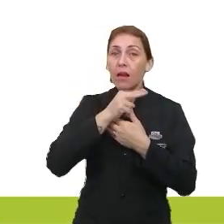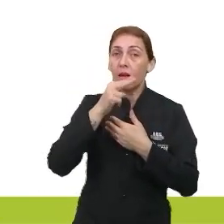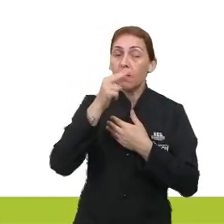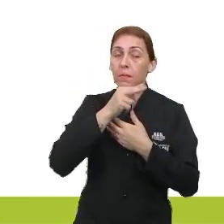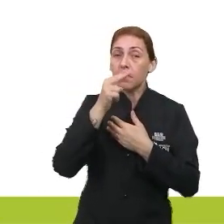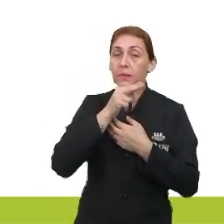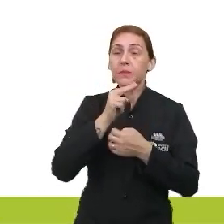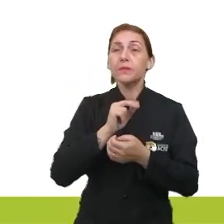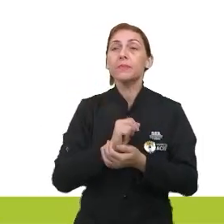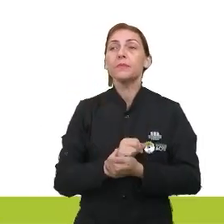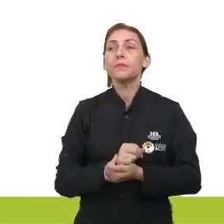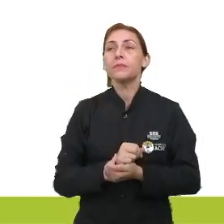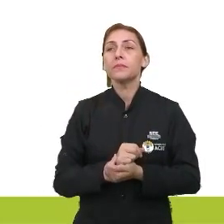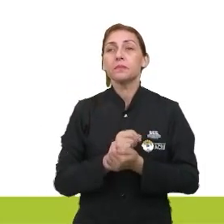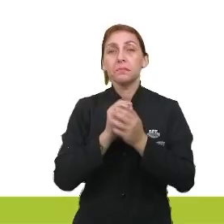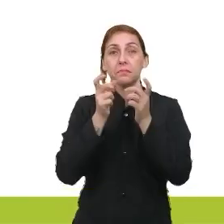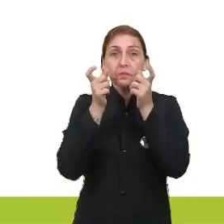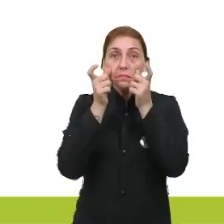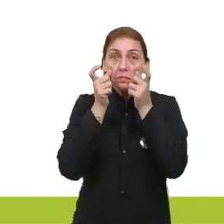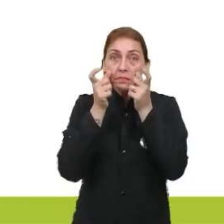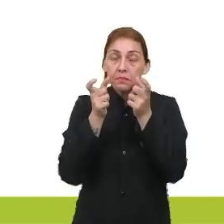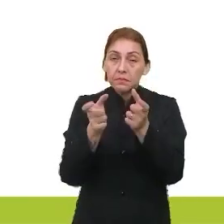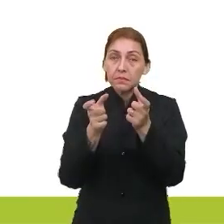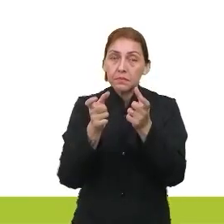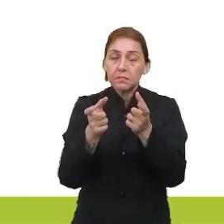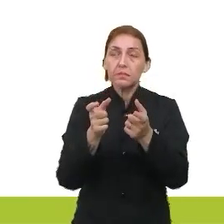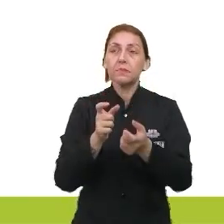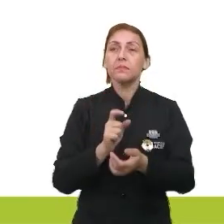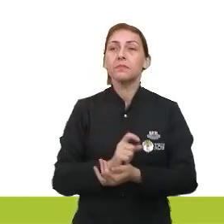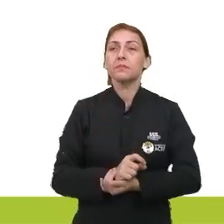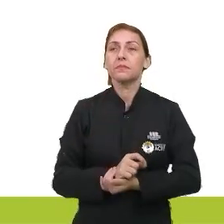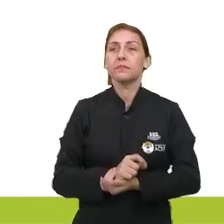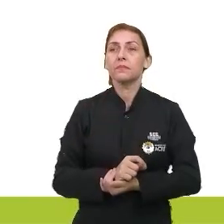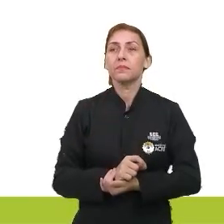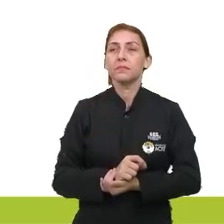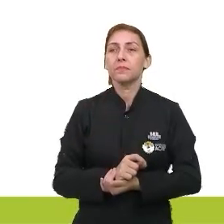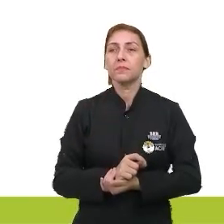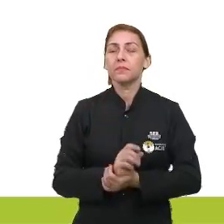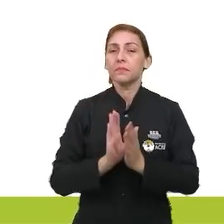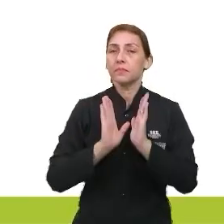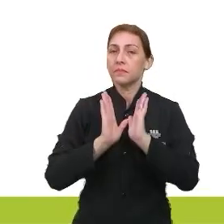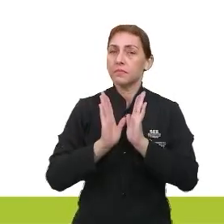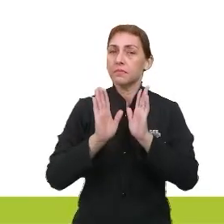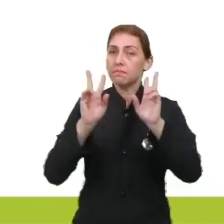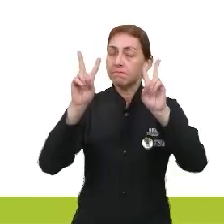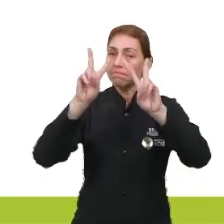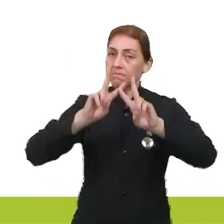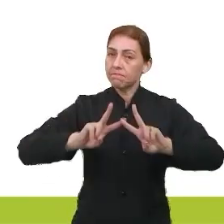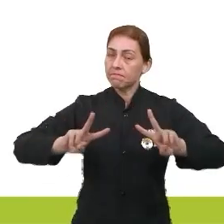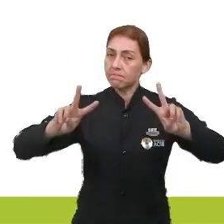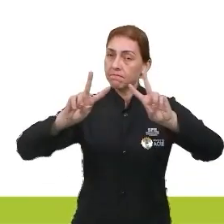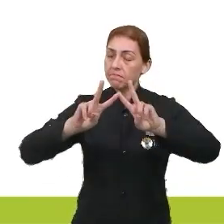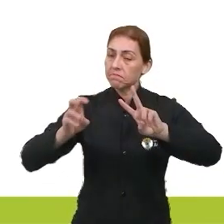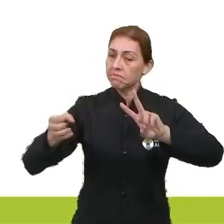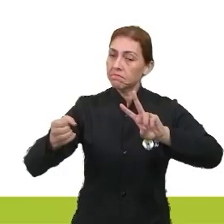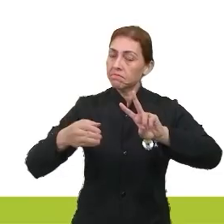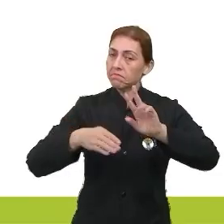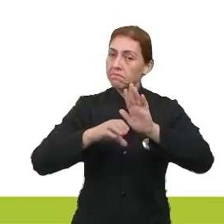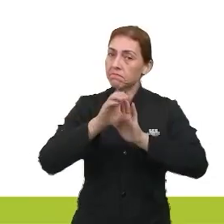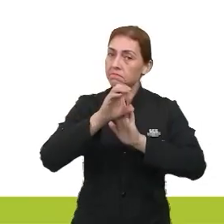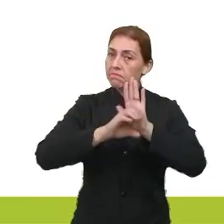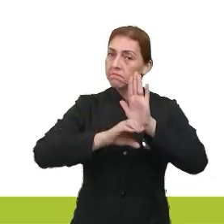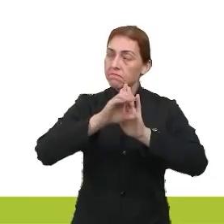aceleradas. Presta atenção. A partir de 2020, nós já visualizamos um novo